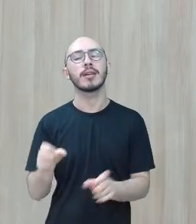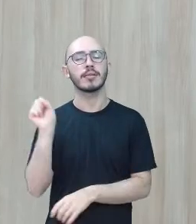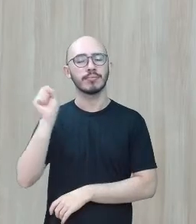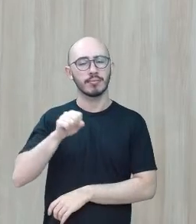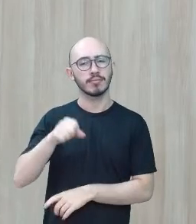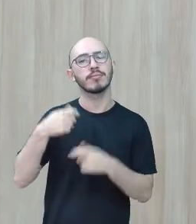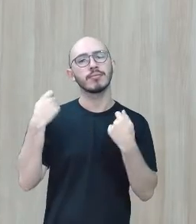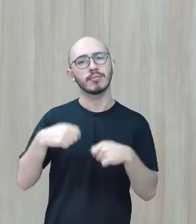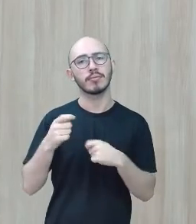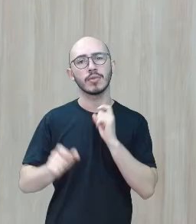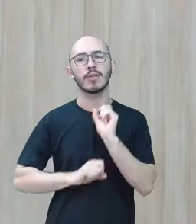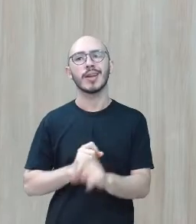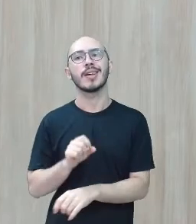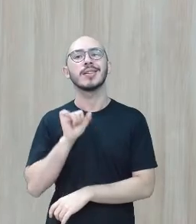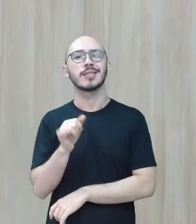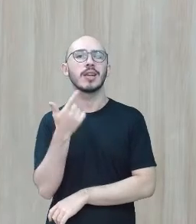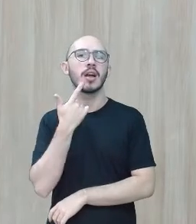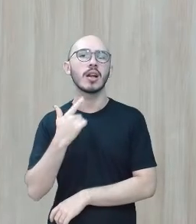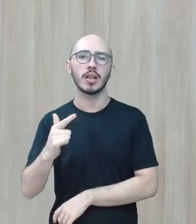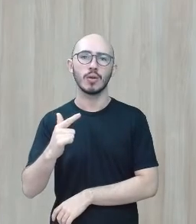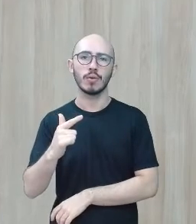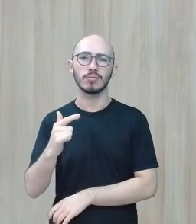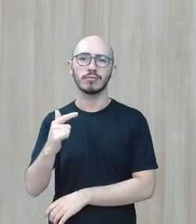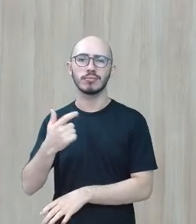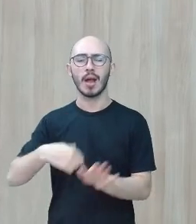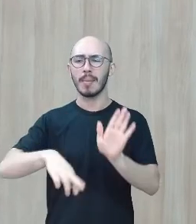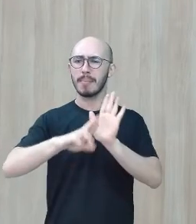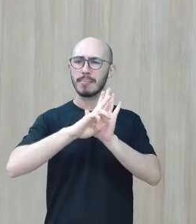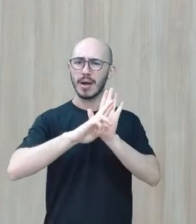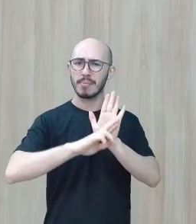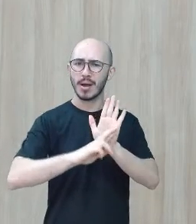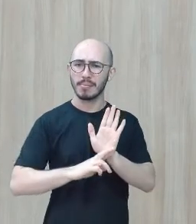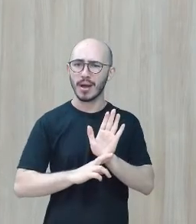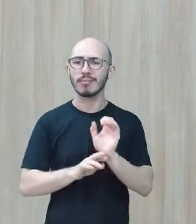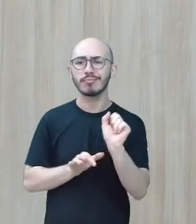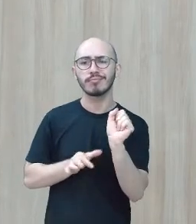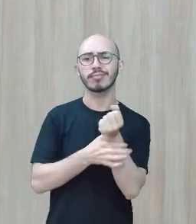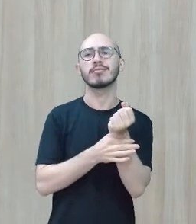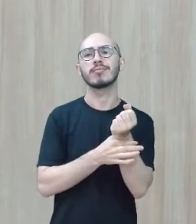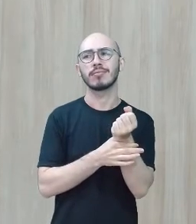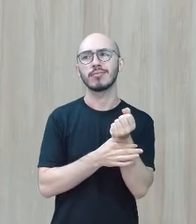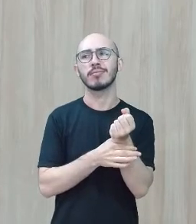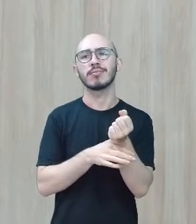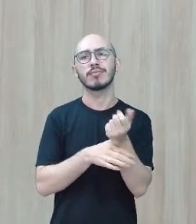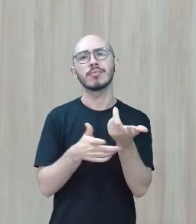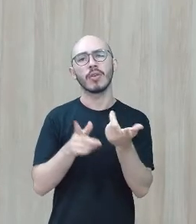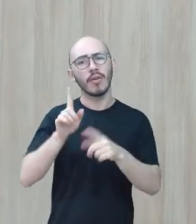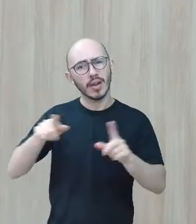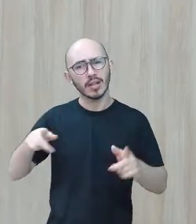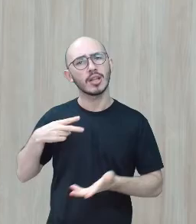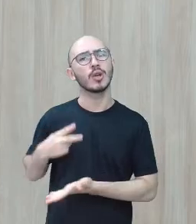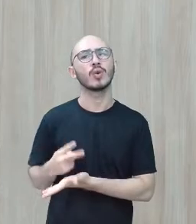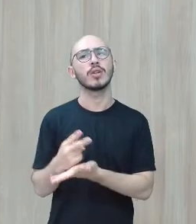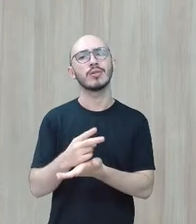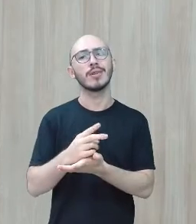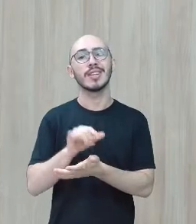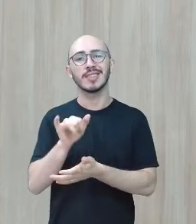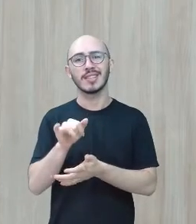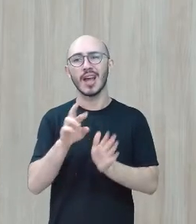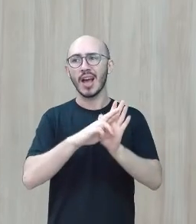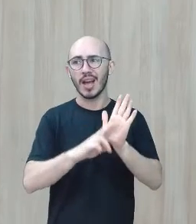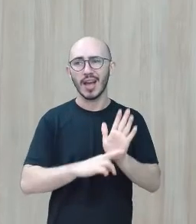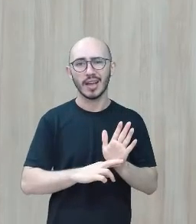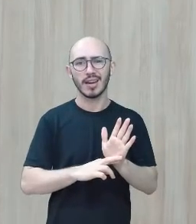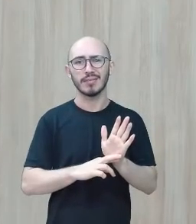núcleo fixo, um núcleo que sustente as suas variedades, pode ser que um dia a gente não consiga mais se comunicar. Mas agora eu fui